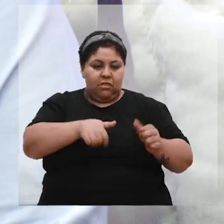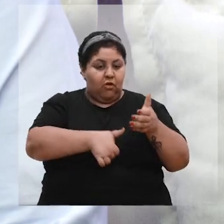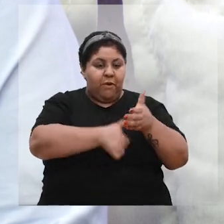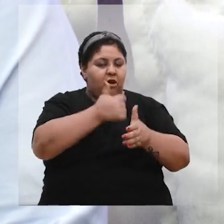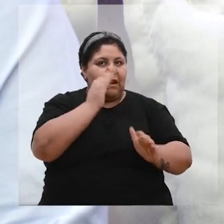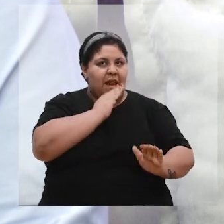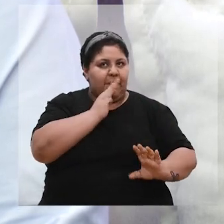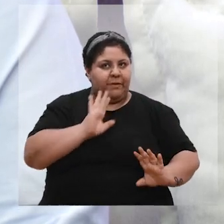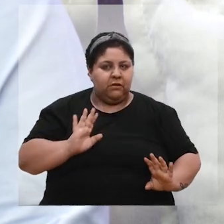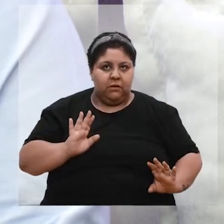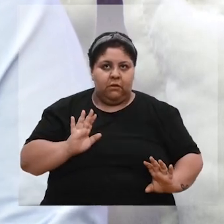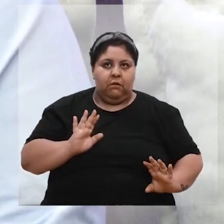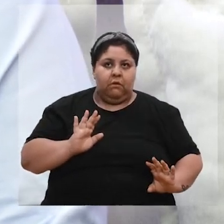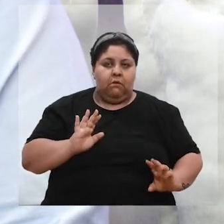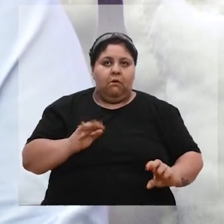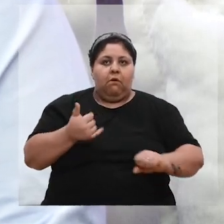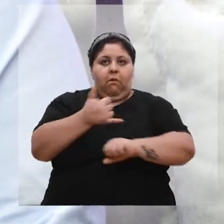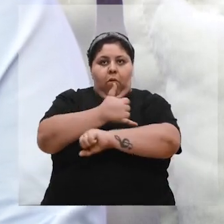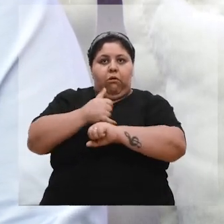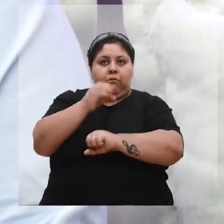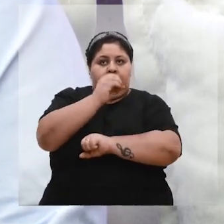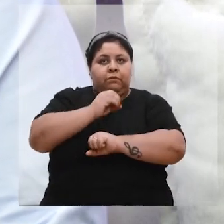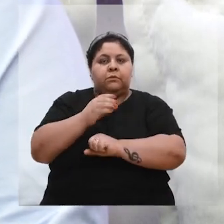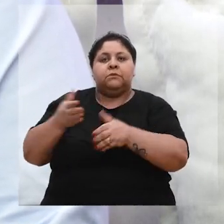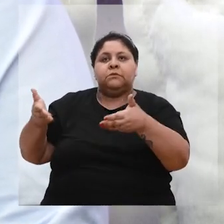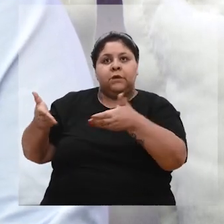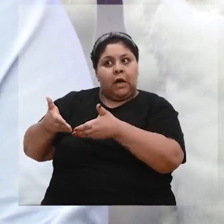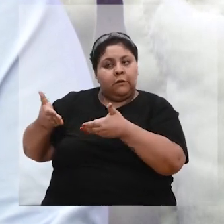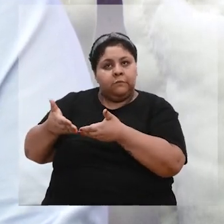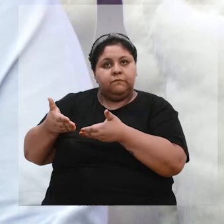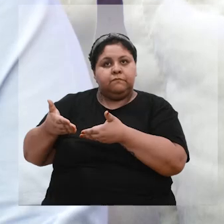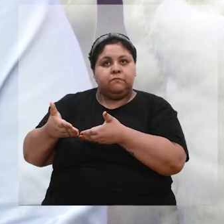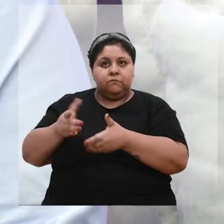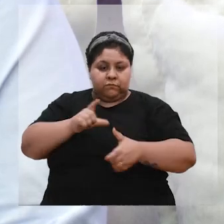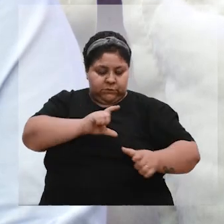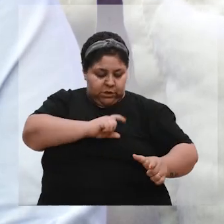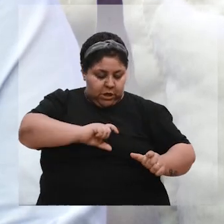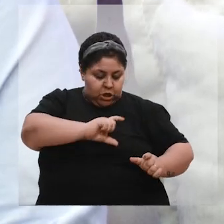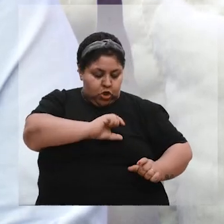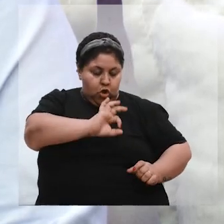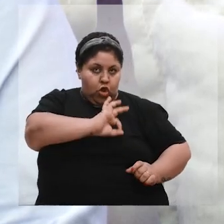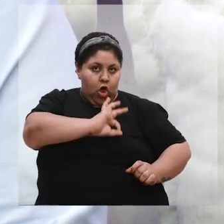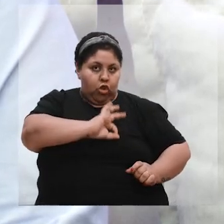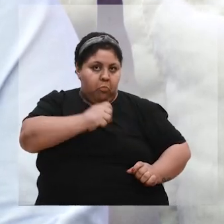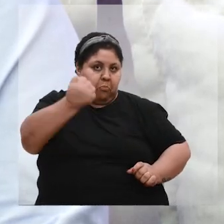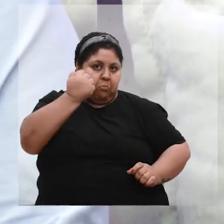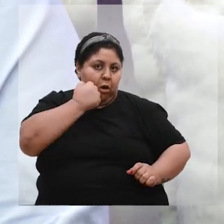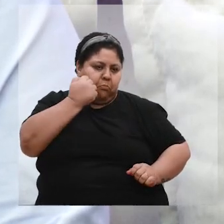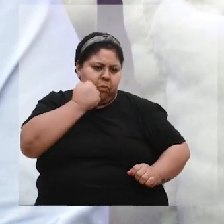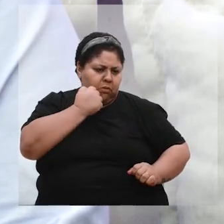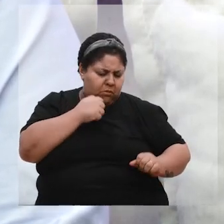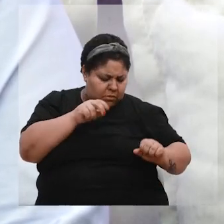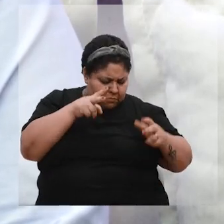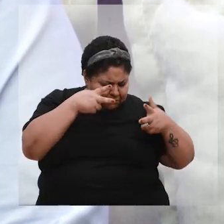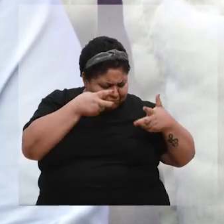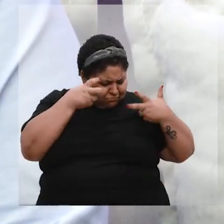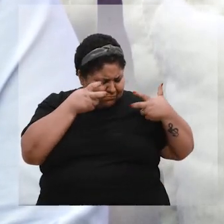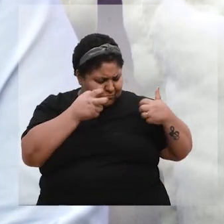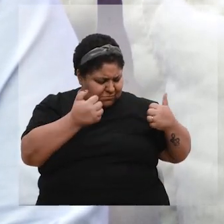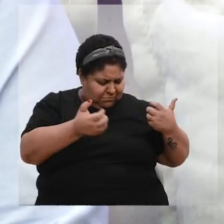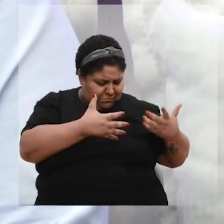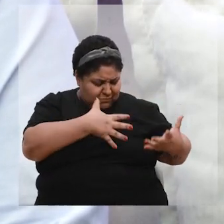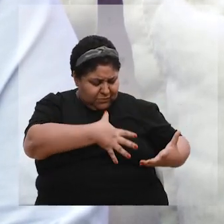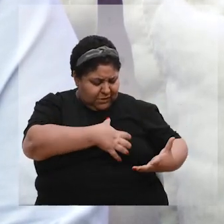mama, ele não melhora do nada, né? Então se passou, ótimo. Agora, se tá ali aquele nódulo, aquela alteração na tua mama,